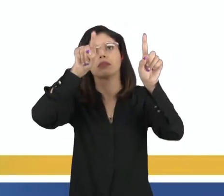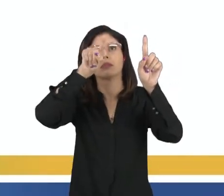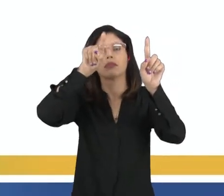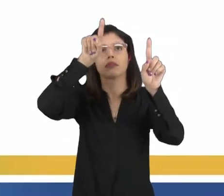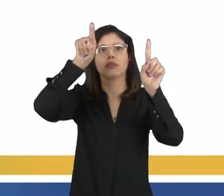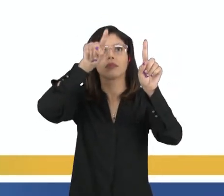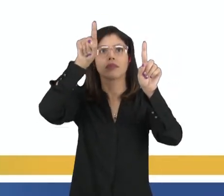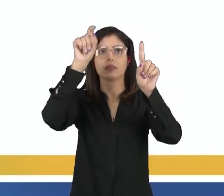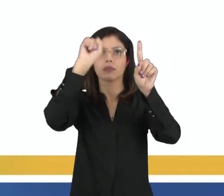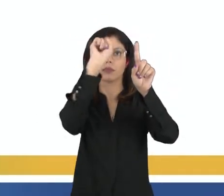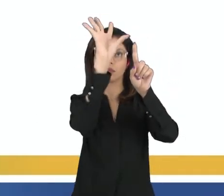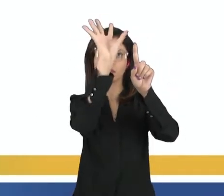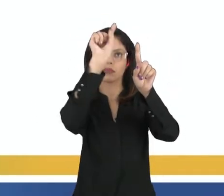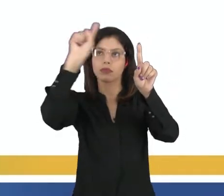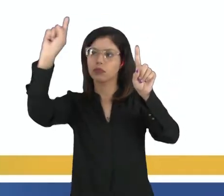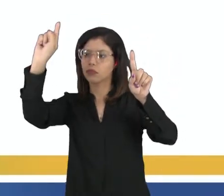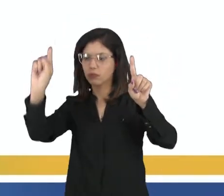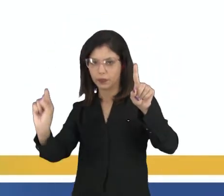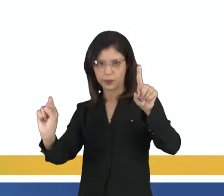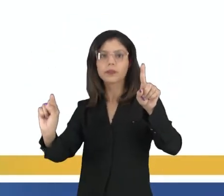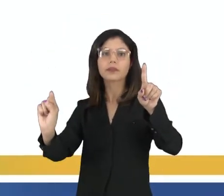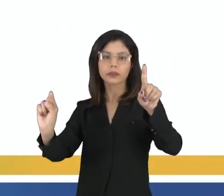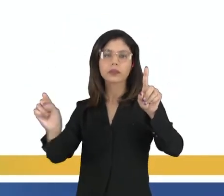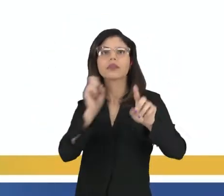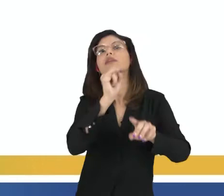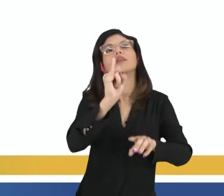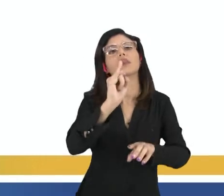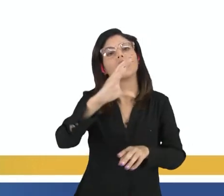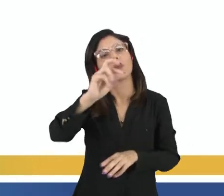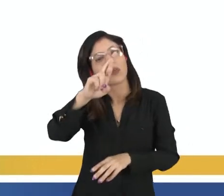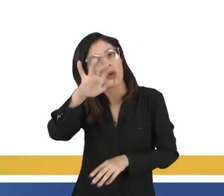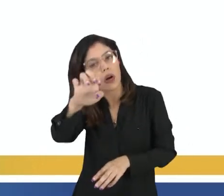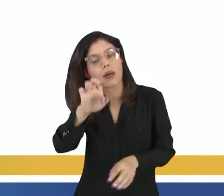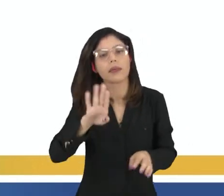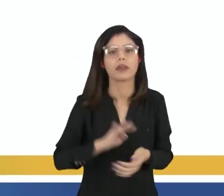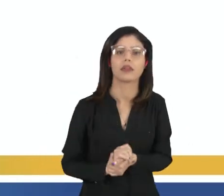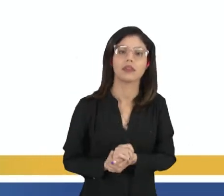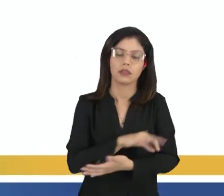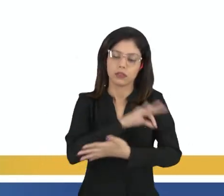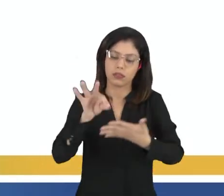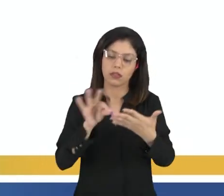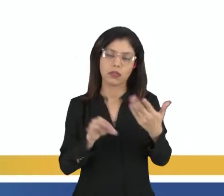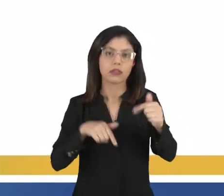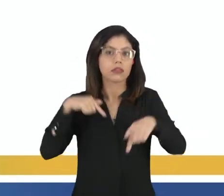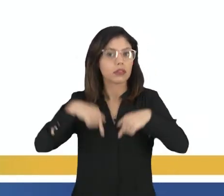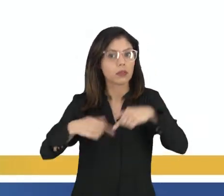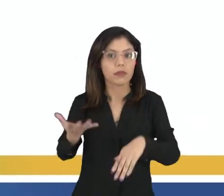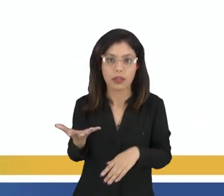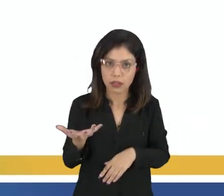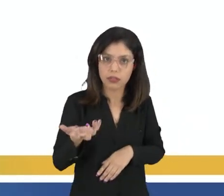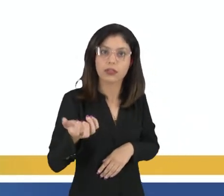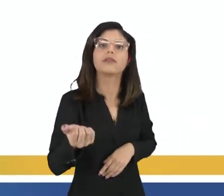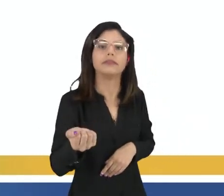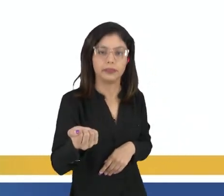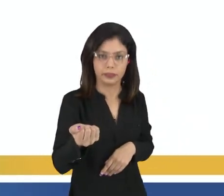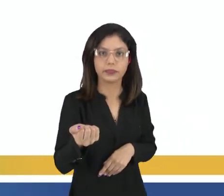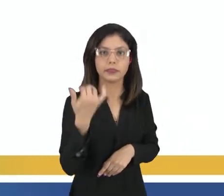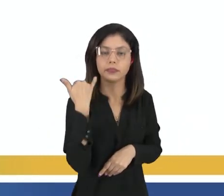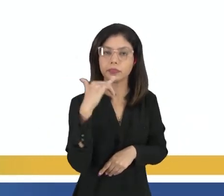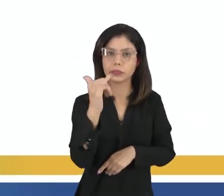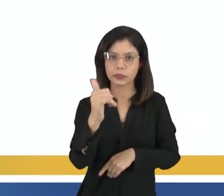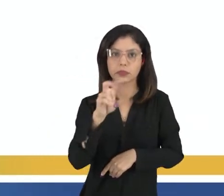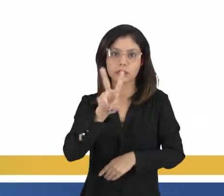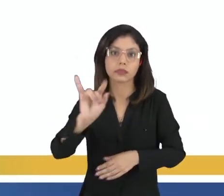até chegar à placa de cobre. Se o cobre é o elemento químico que vai receber os elétrons,